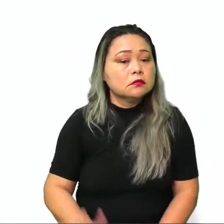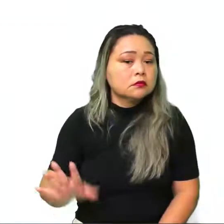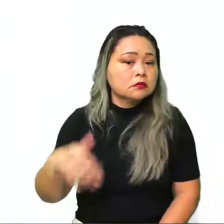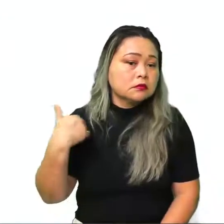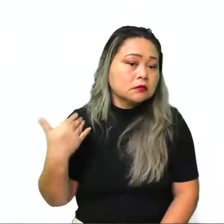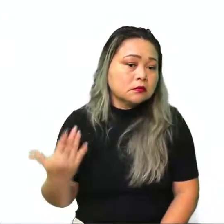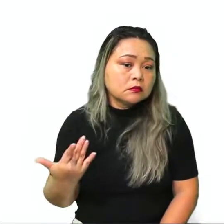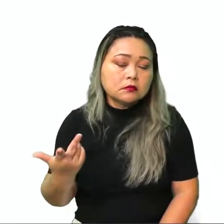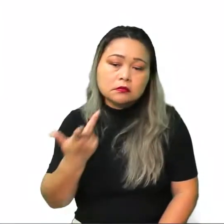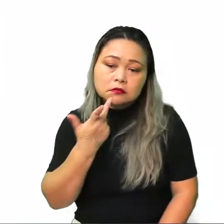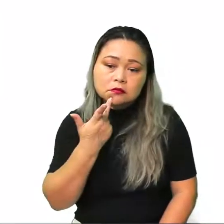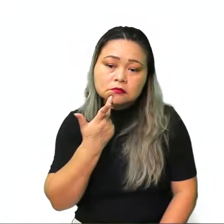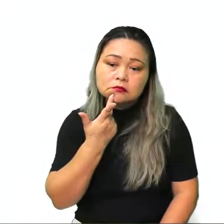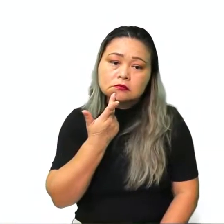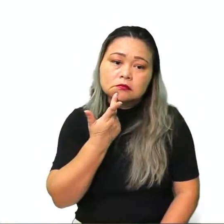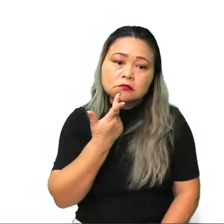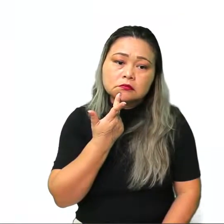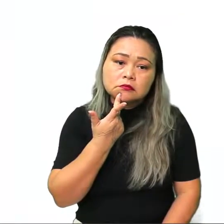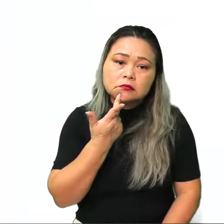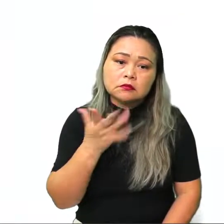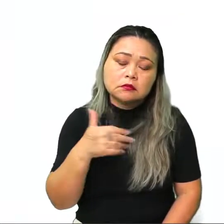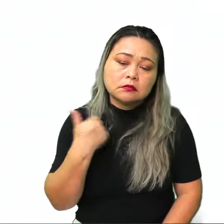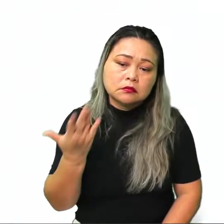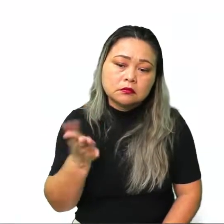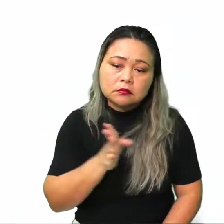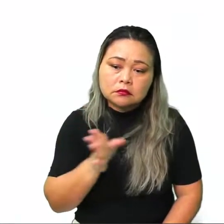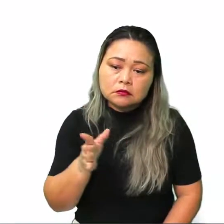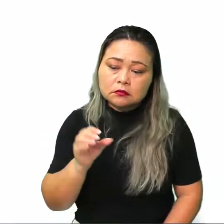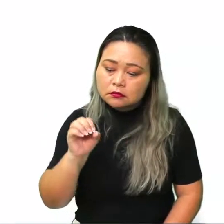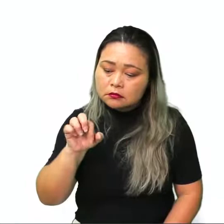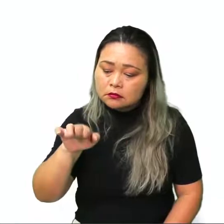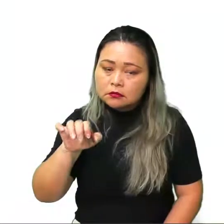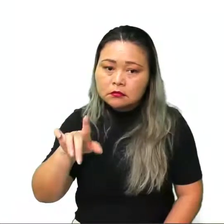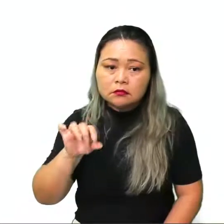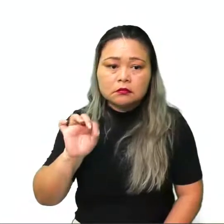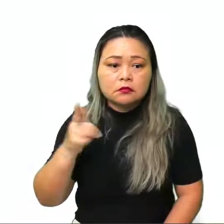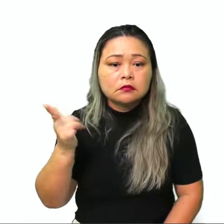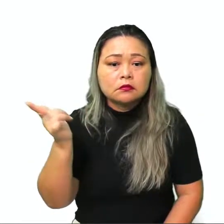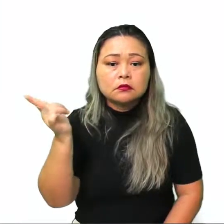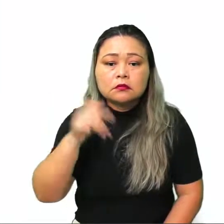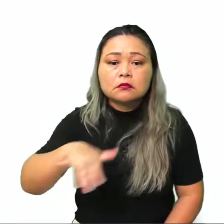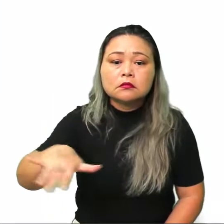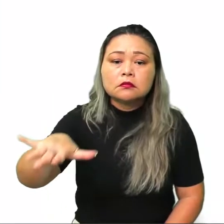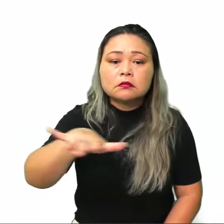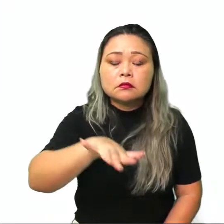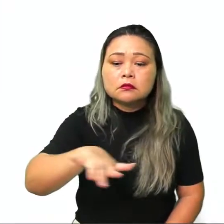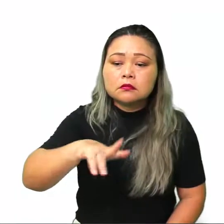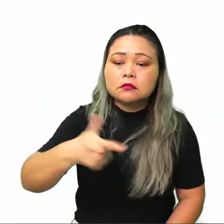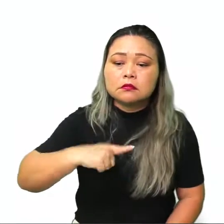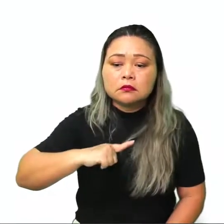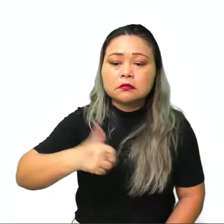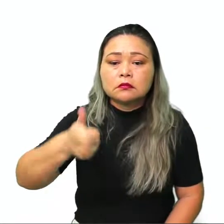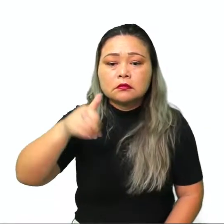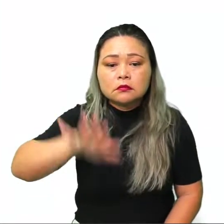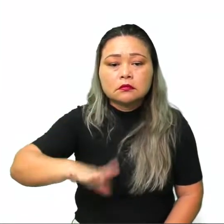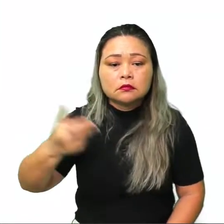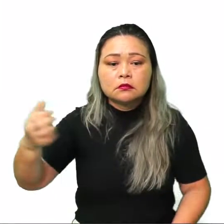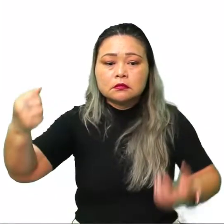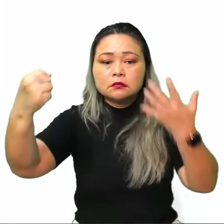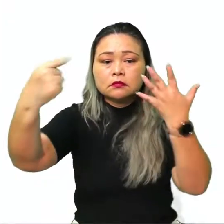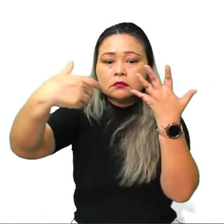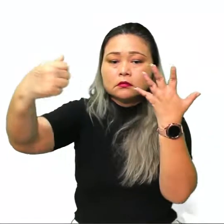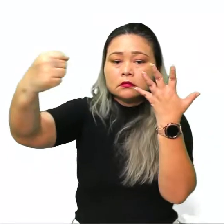Então, de que os organismos, a discussão era de que esses organismos vivos não sobreviveriam ao ambiente tão instável provocado pelos